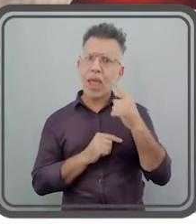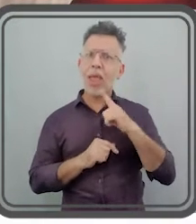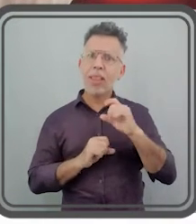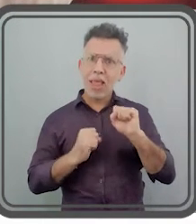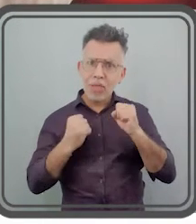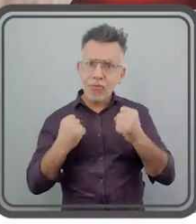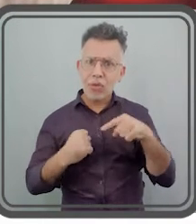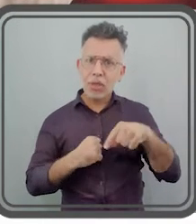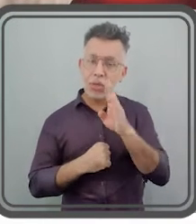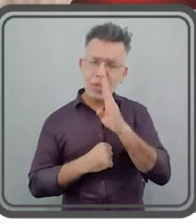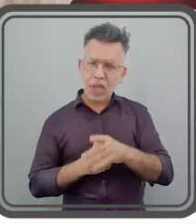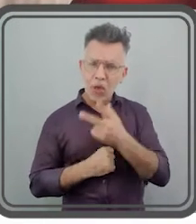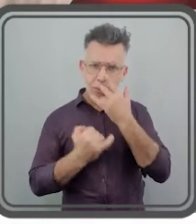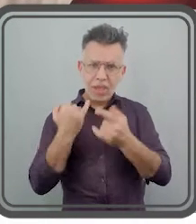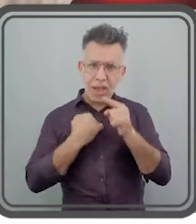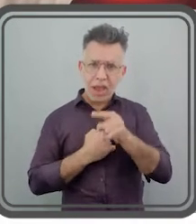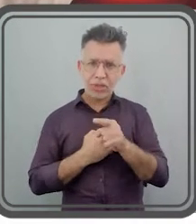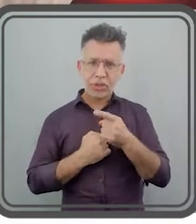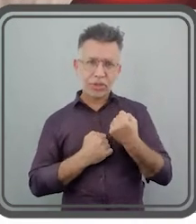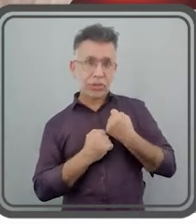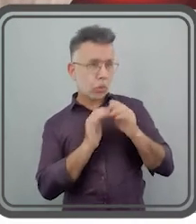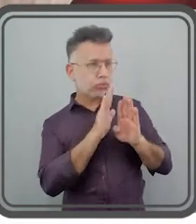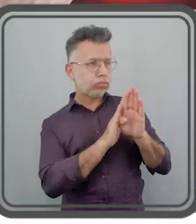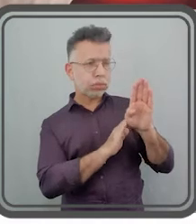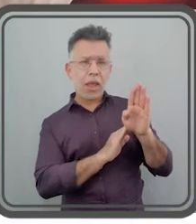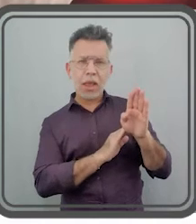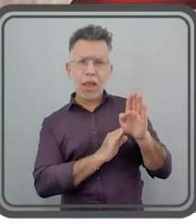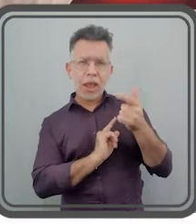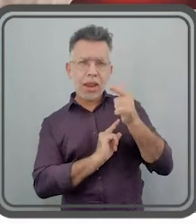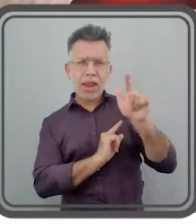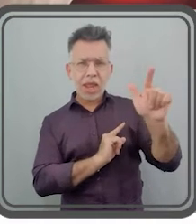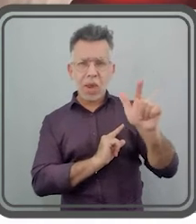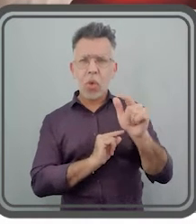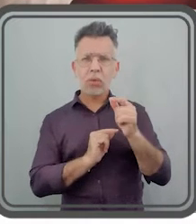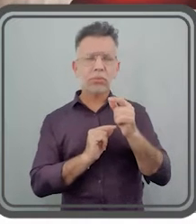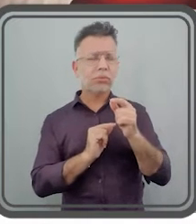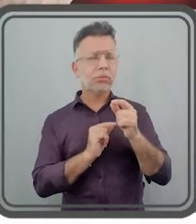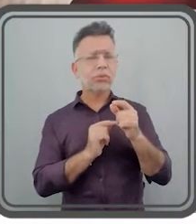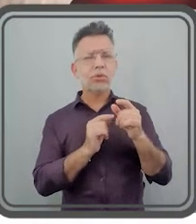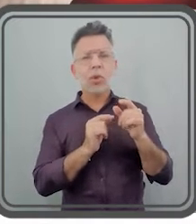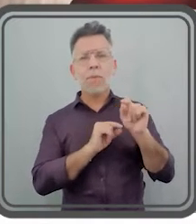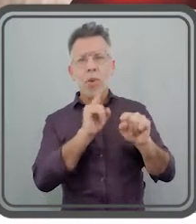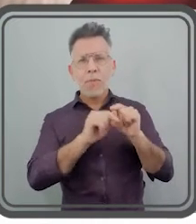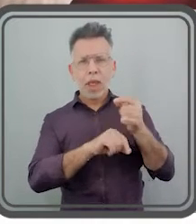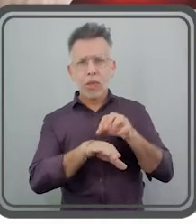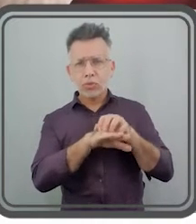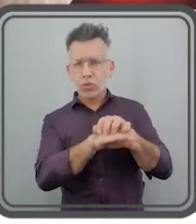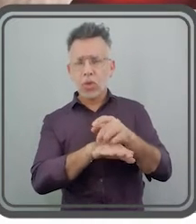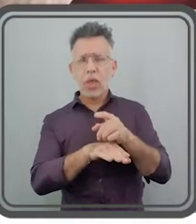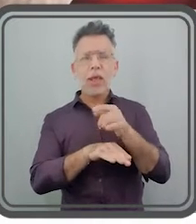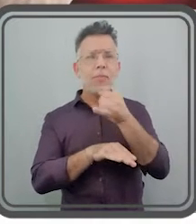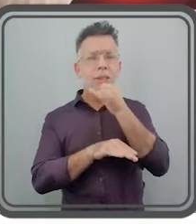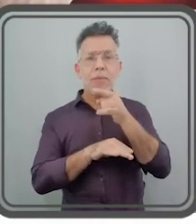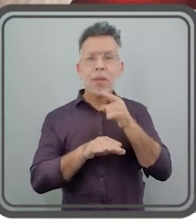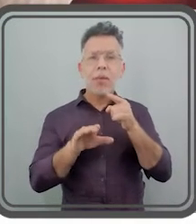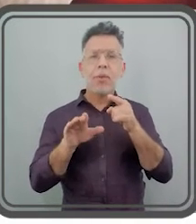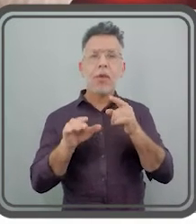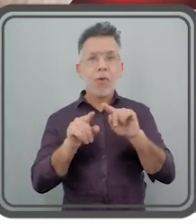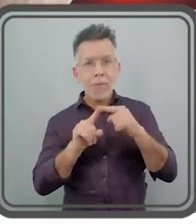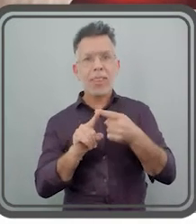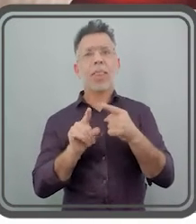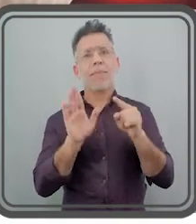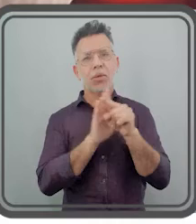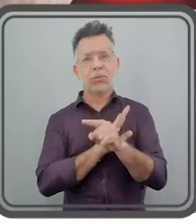no Brasil né Cê acha que olhando pra esses números de crescimento de outras Vertentes do Turismo por exemplo aí eu vou terminar pergunta do Diego